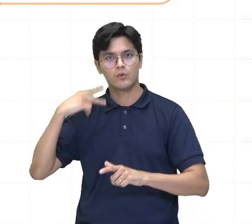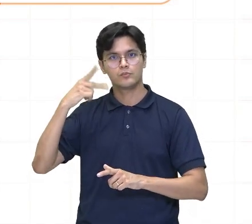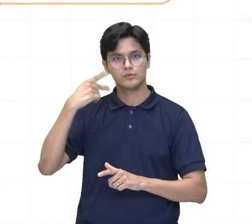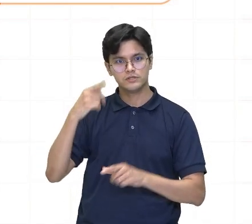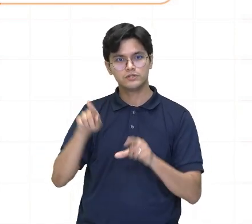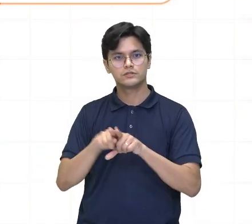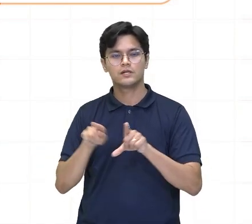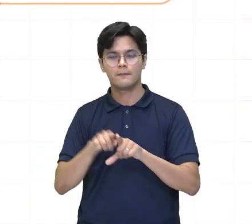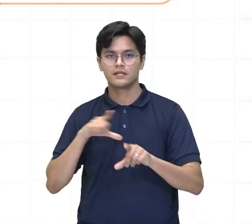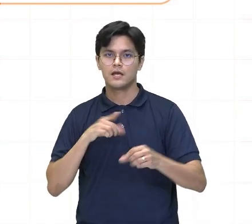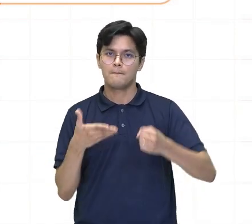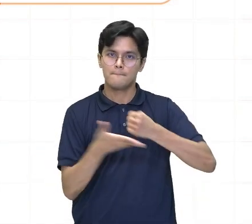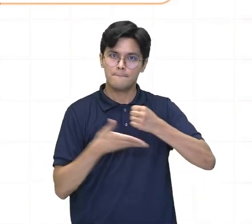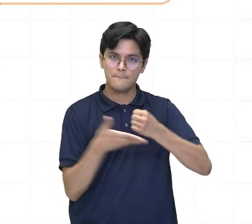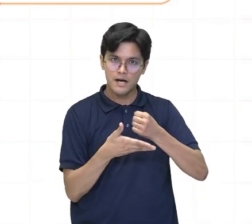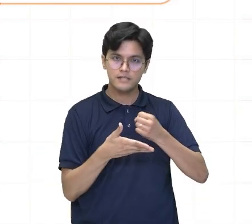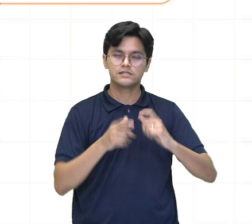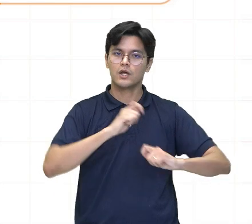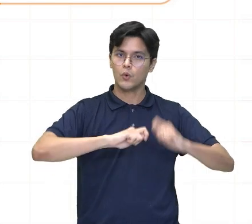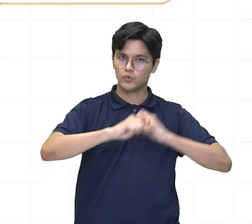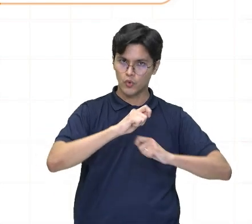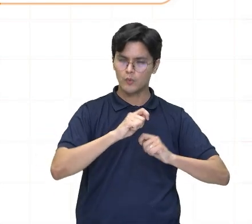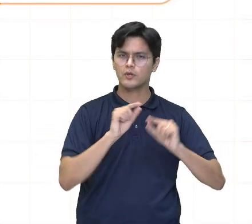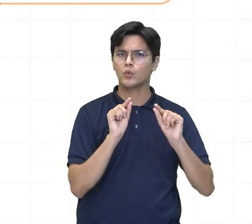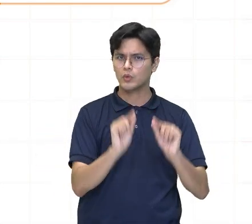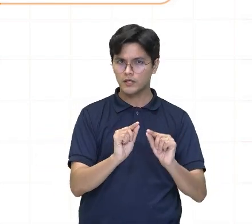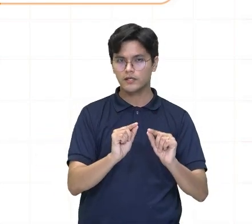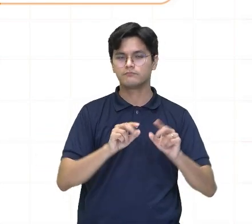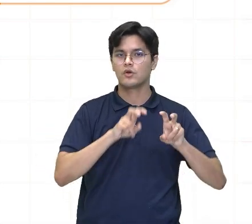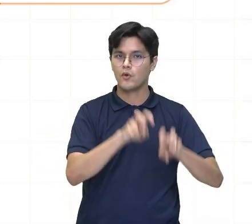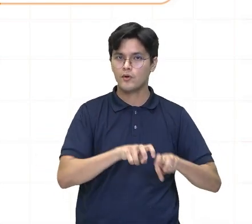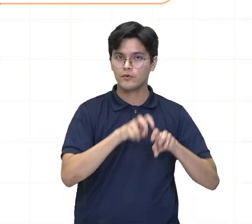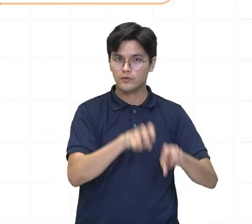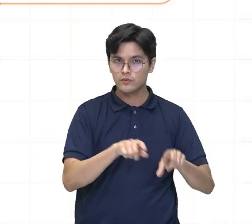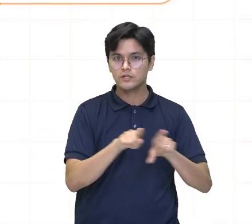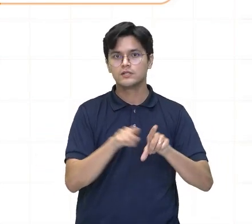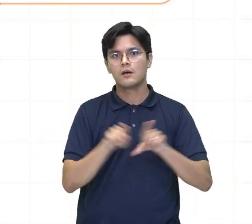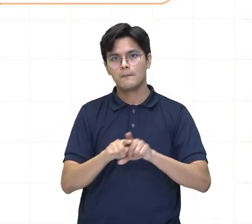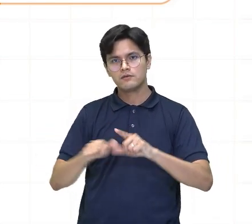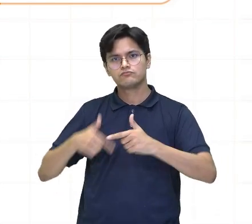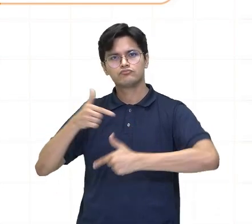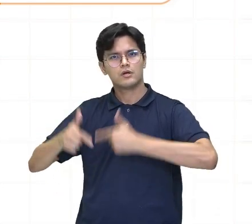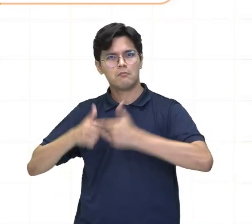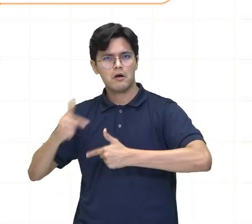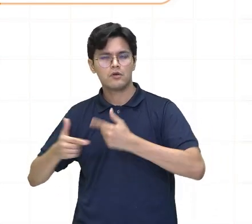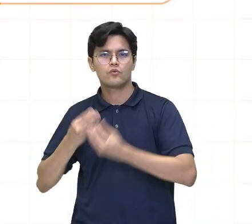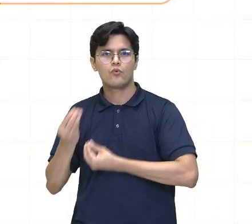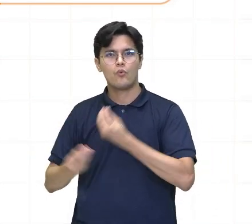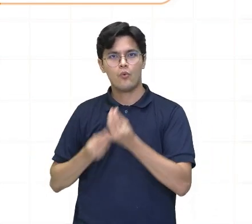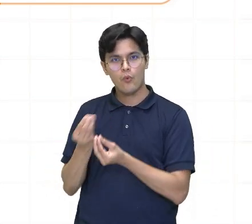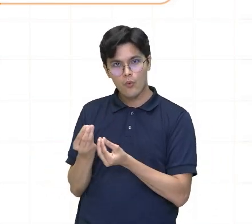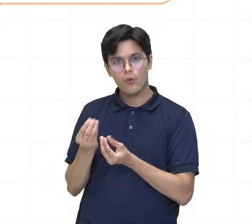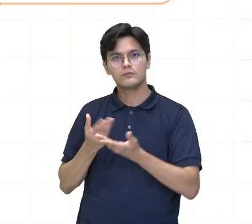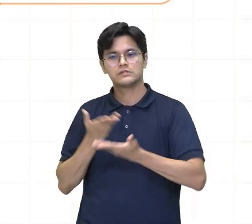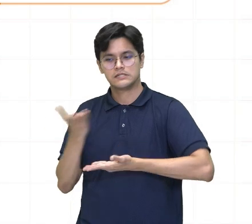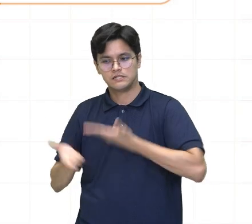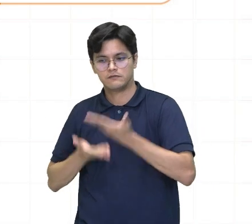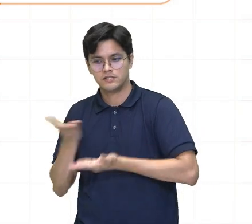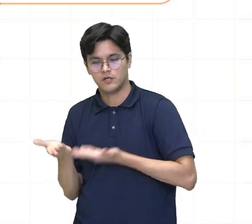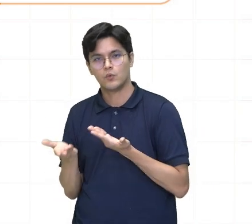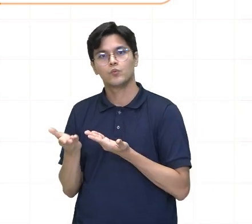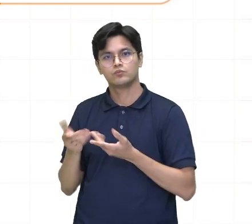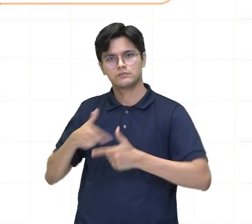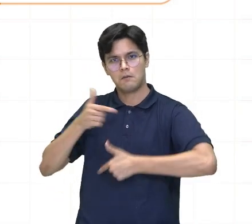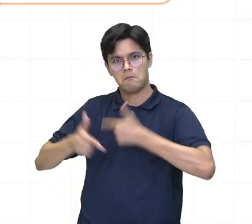a agricultura, a mão de obra que é a servidão coletiva e como exemplos desse modo de produção,